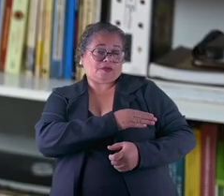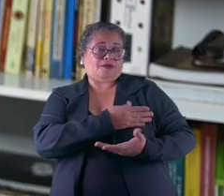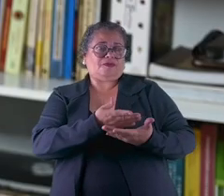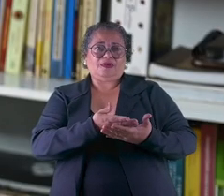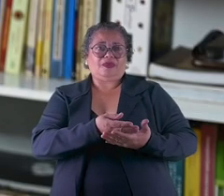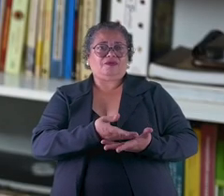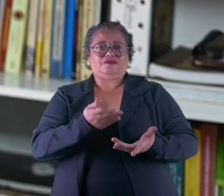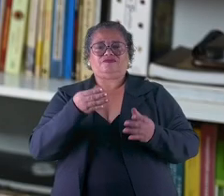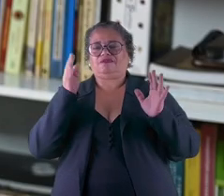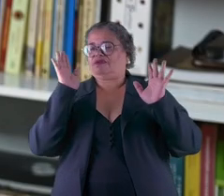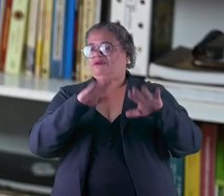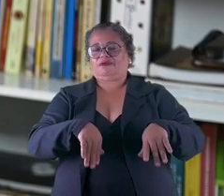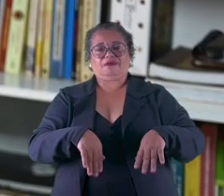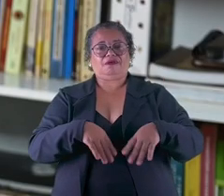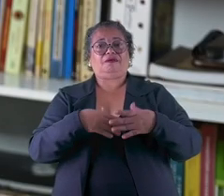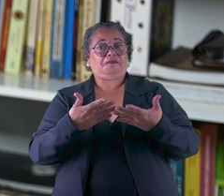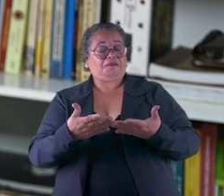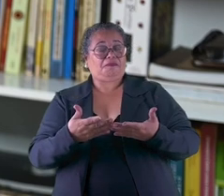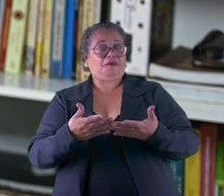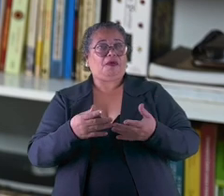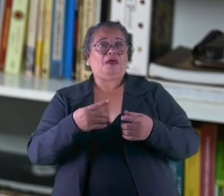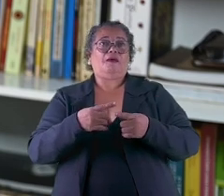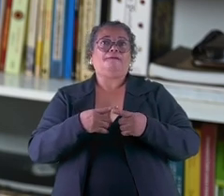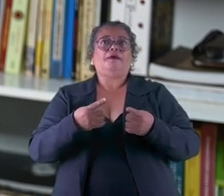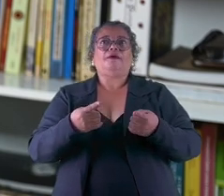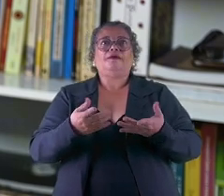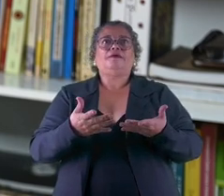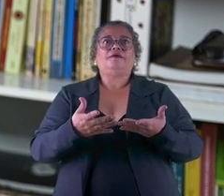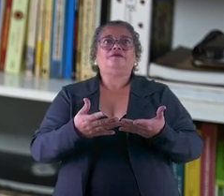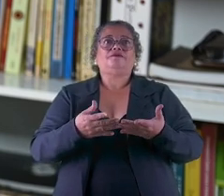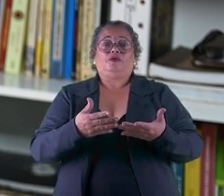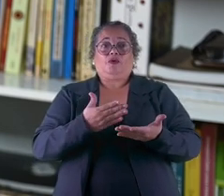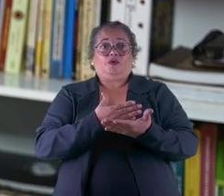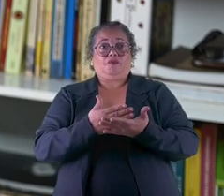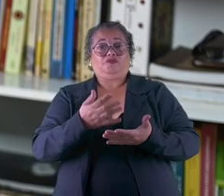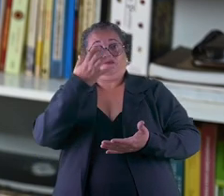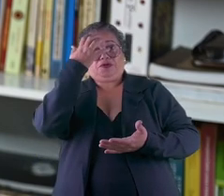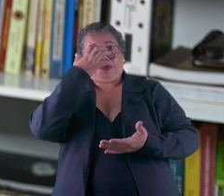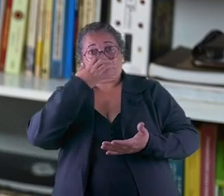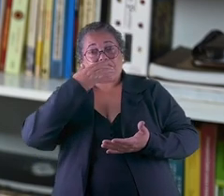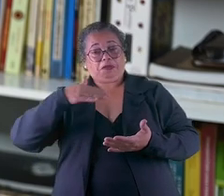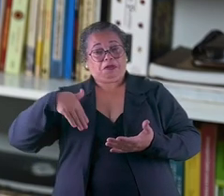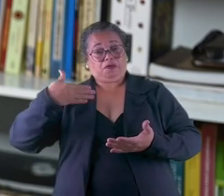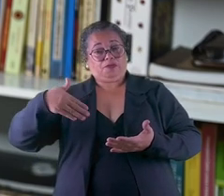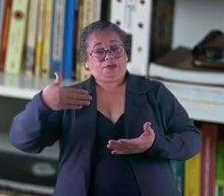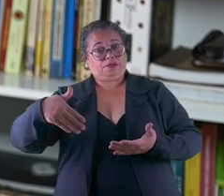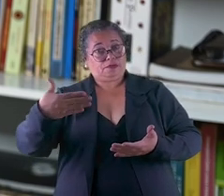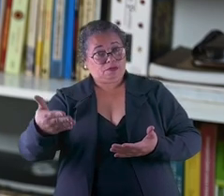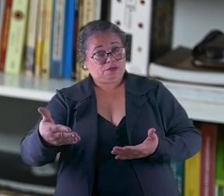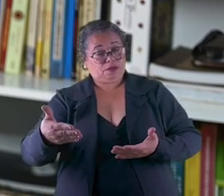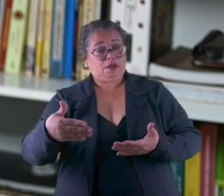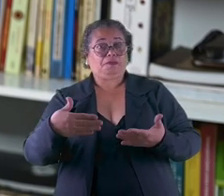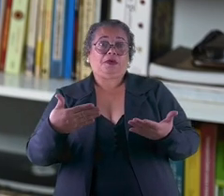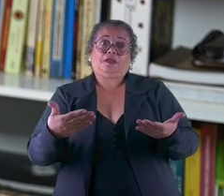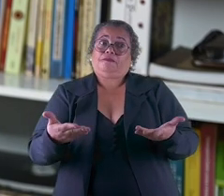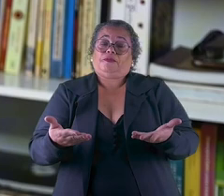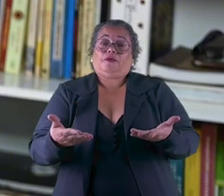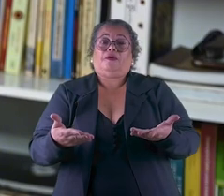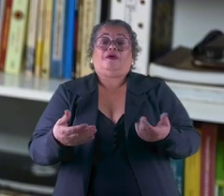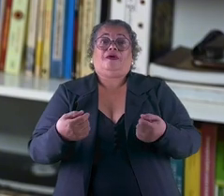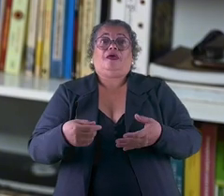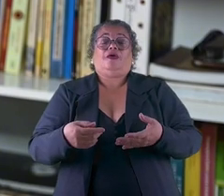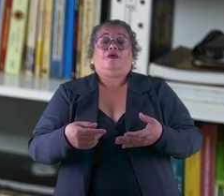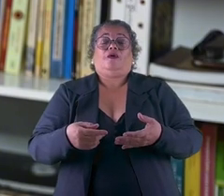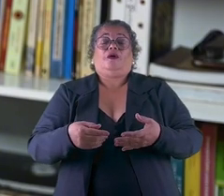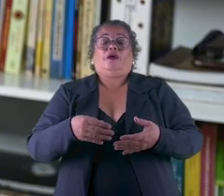cardiologista. E isso eu não dei muita atenção para isso. Isso veio agravando com o tempo, né? Até